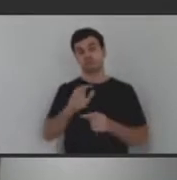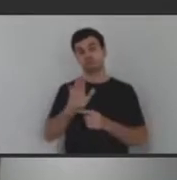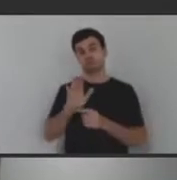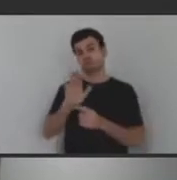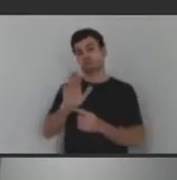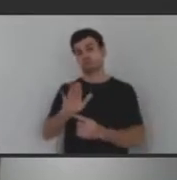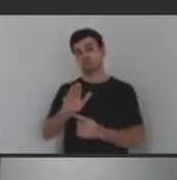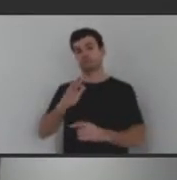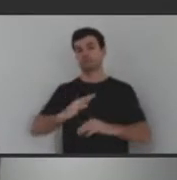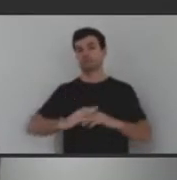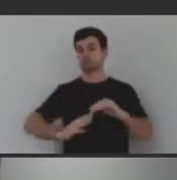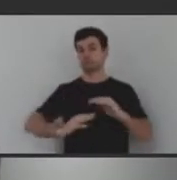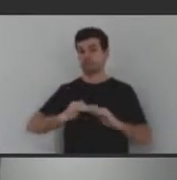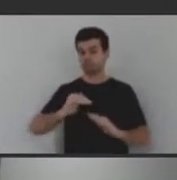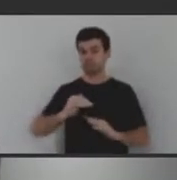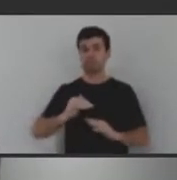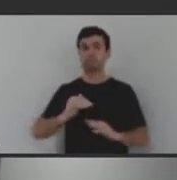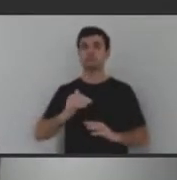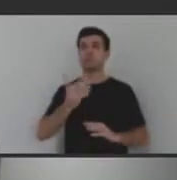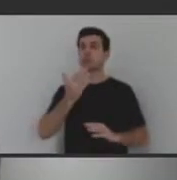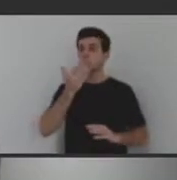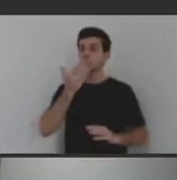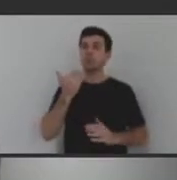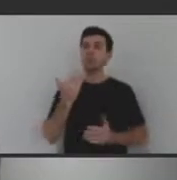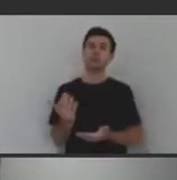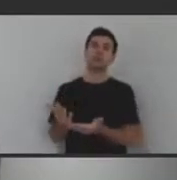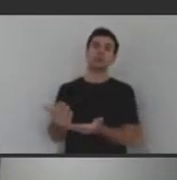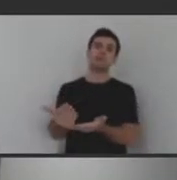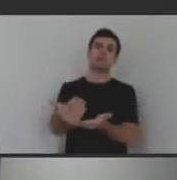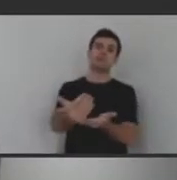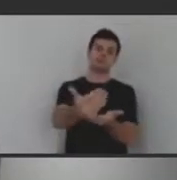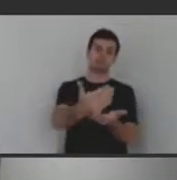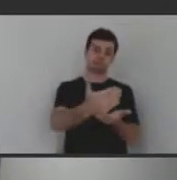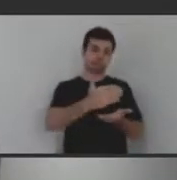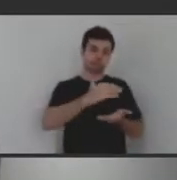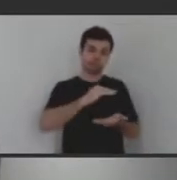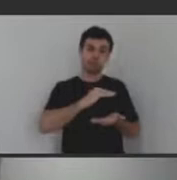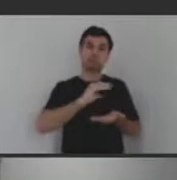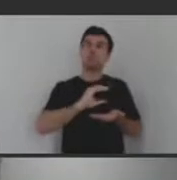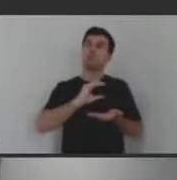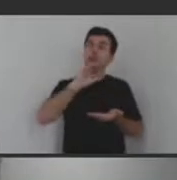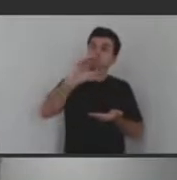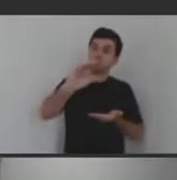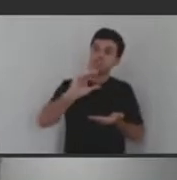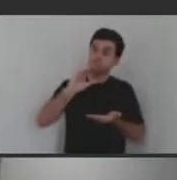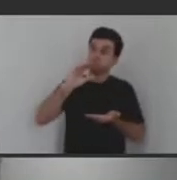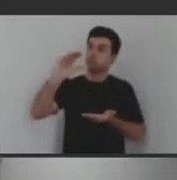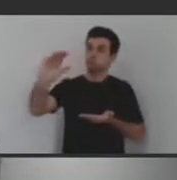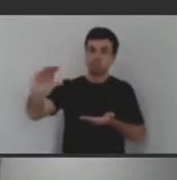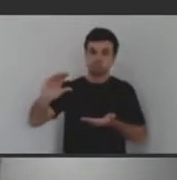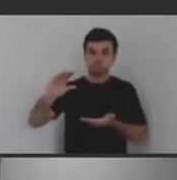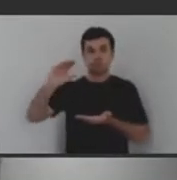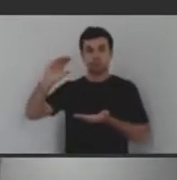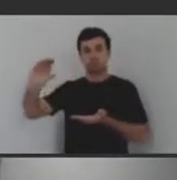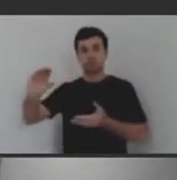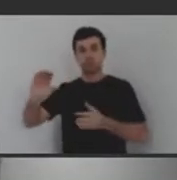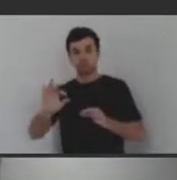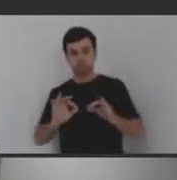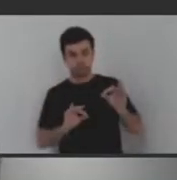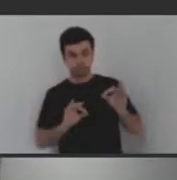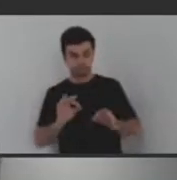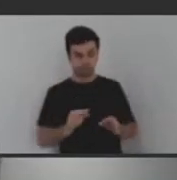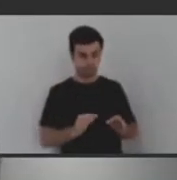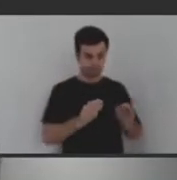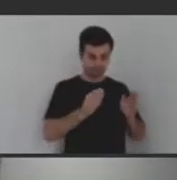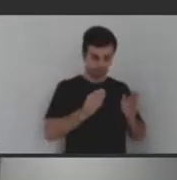Ação a recolher esses alimentos e distribuir esses alimentos de forma organizada para aquelas famílias que